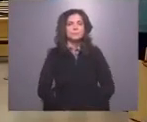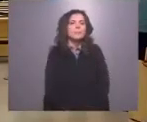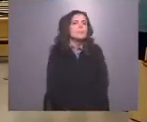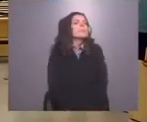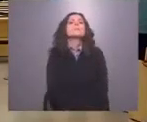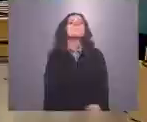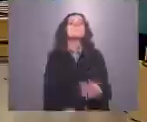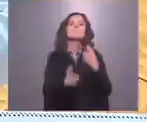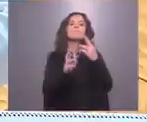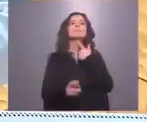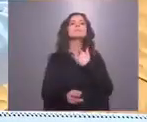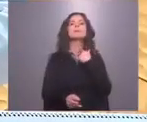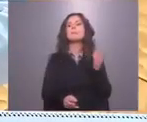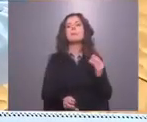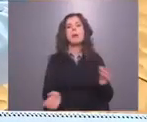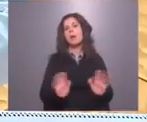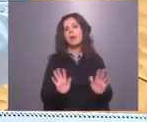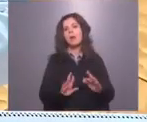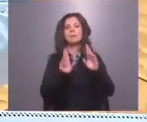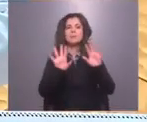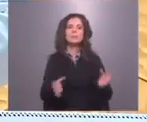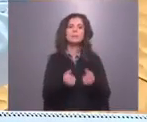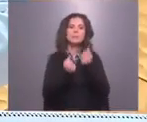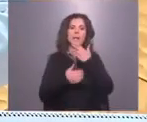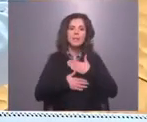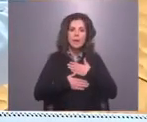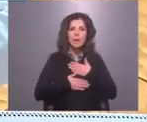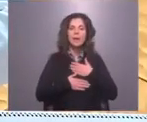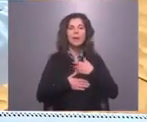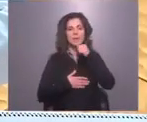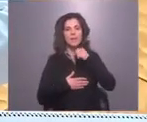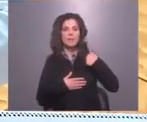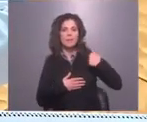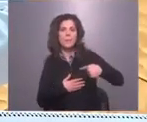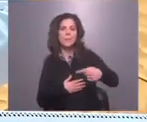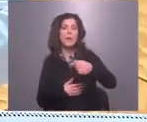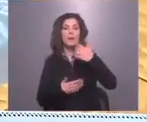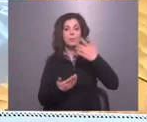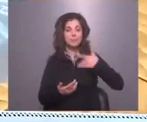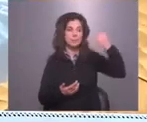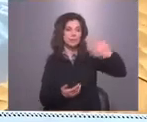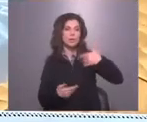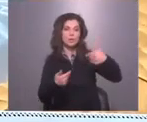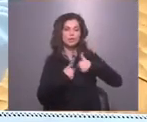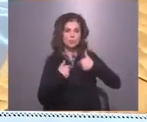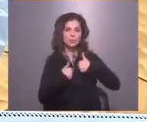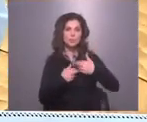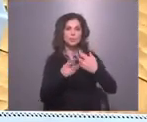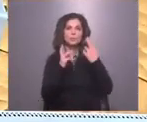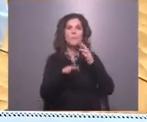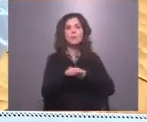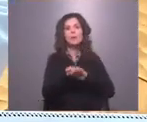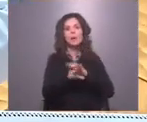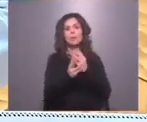Livrai-nos de todo o mal, Senhor, e dai ao mundo a paz em nossos dias, para que, ajudados pela vossa misericórdia, sejamos sempre livres